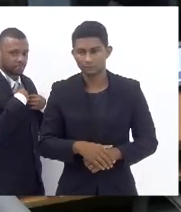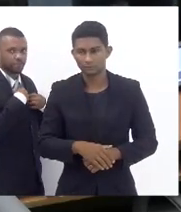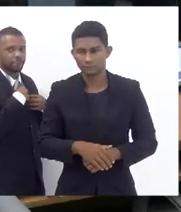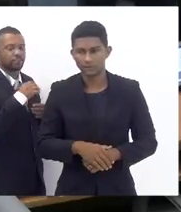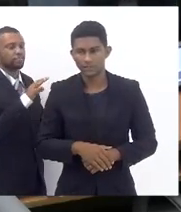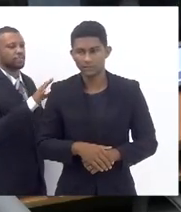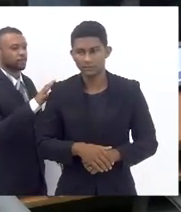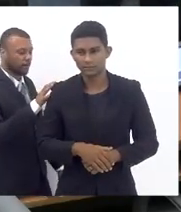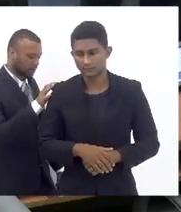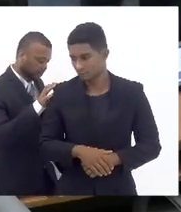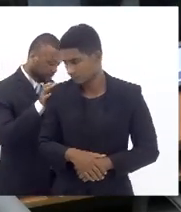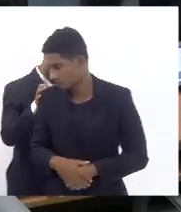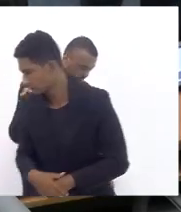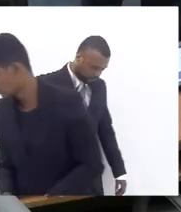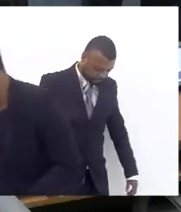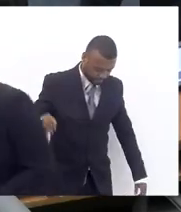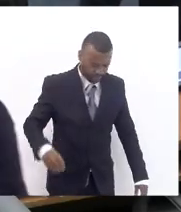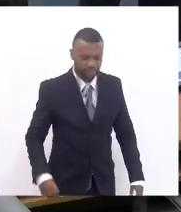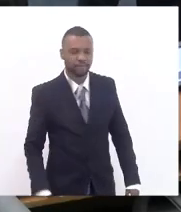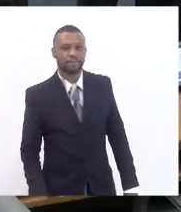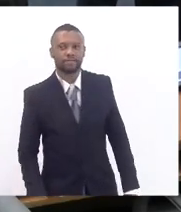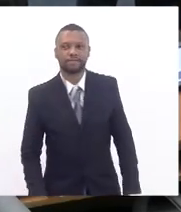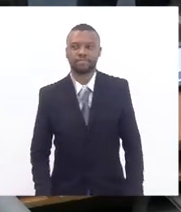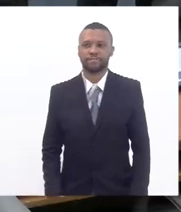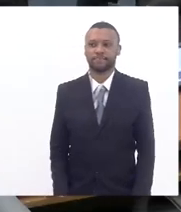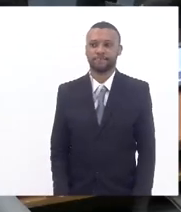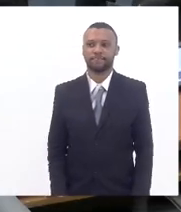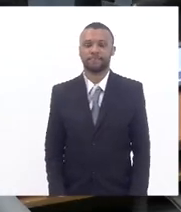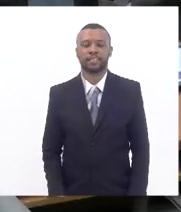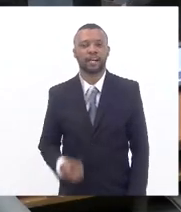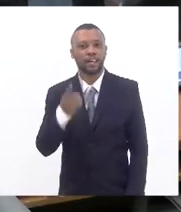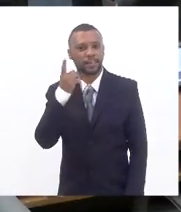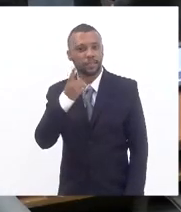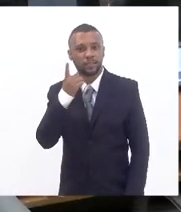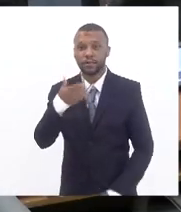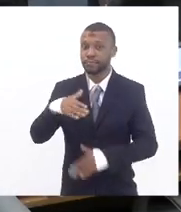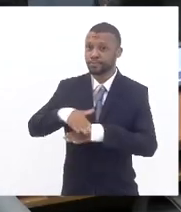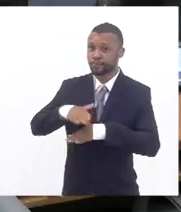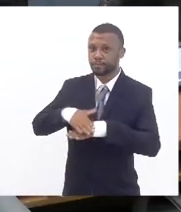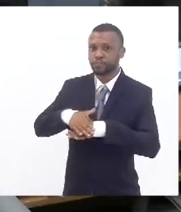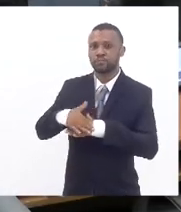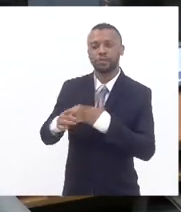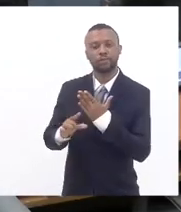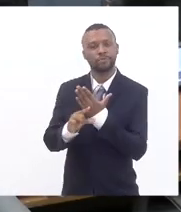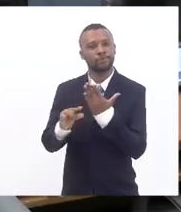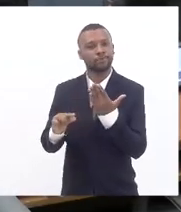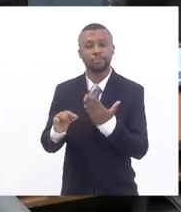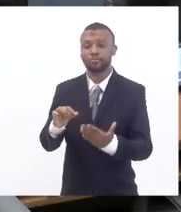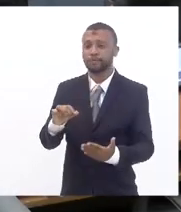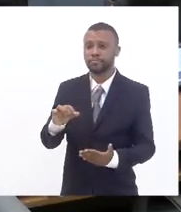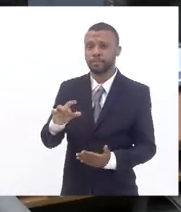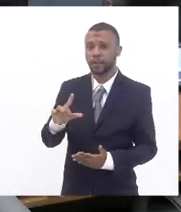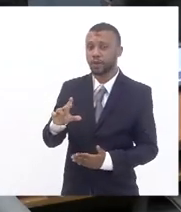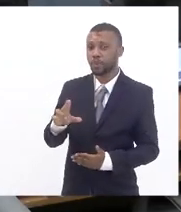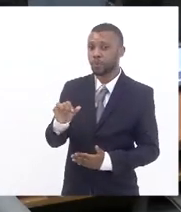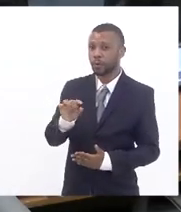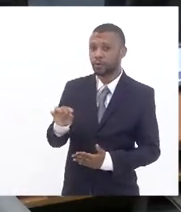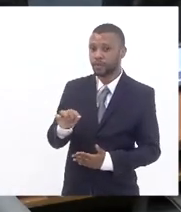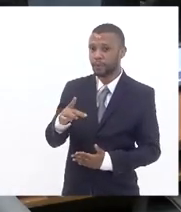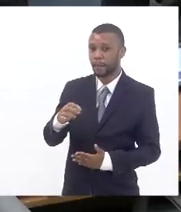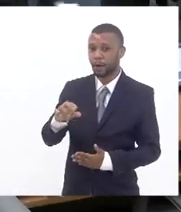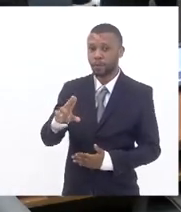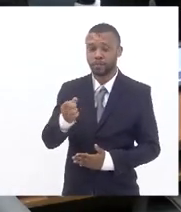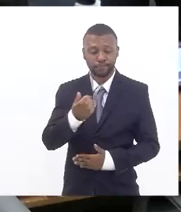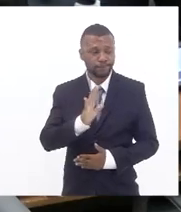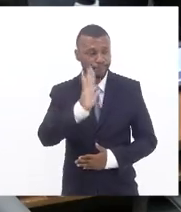lei 5489. Deputado, autoria do deputado Luiz Paulo. Questão não, de ordem. Deputado. Eu sou autor